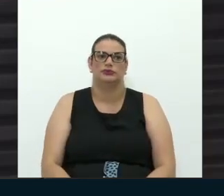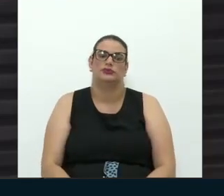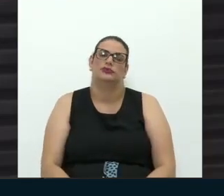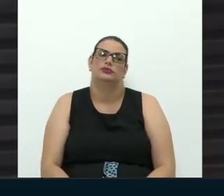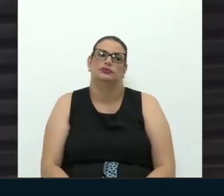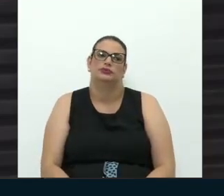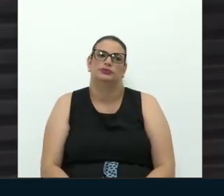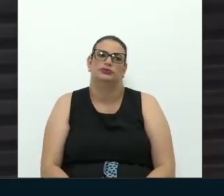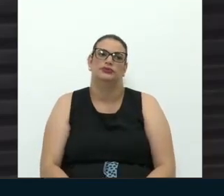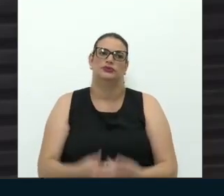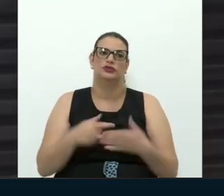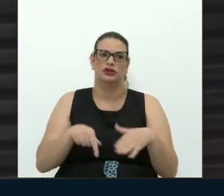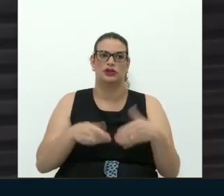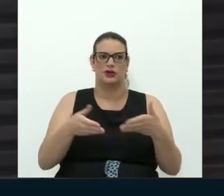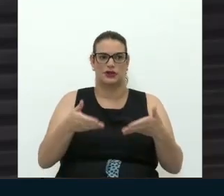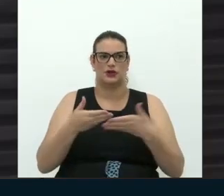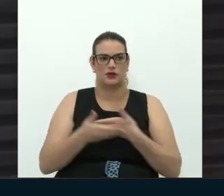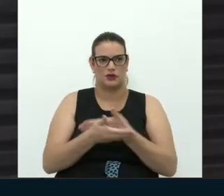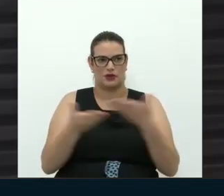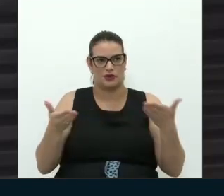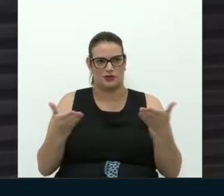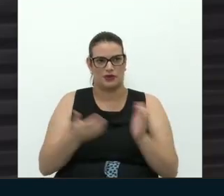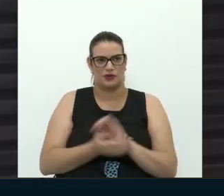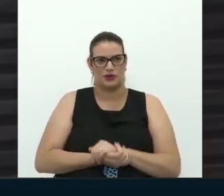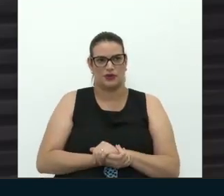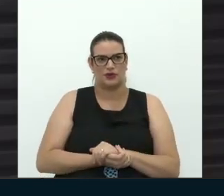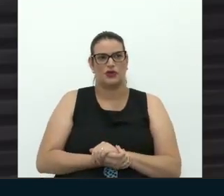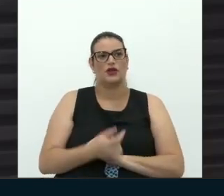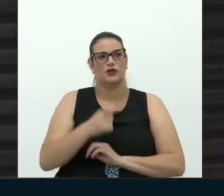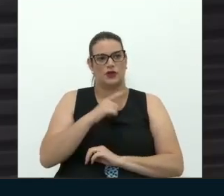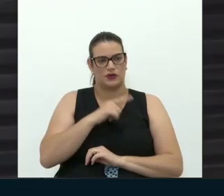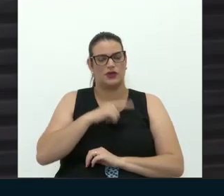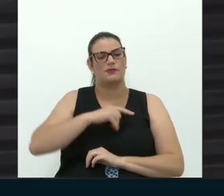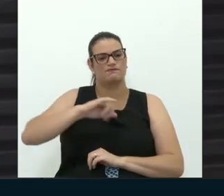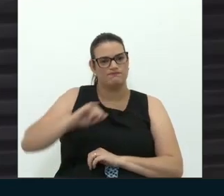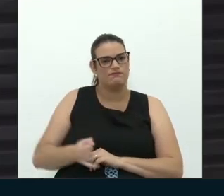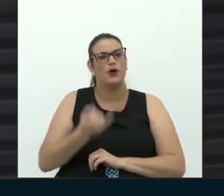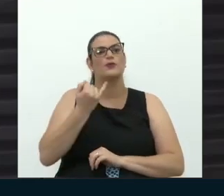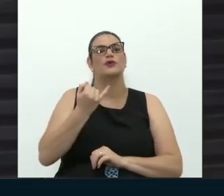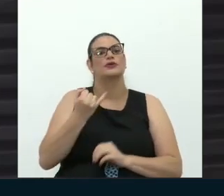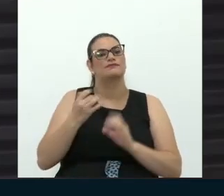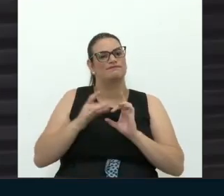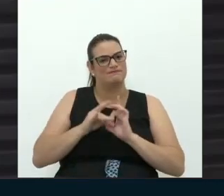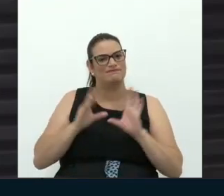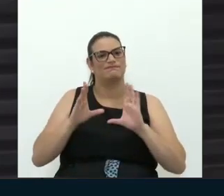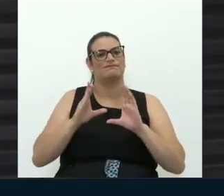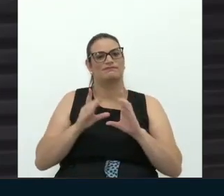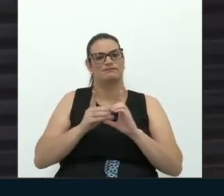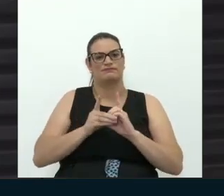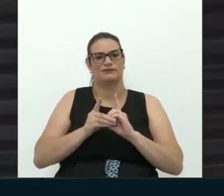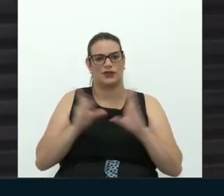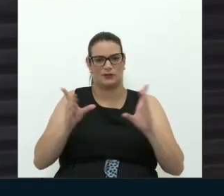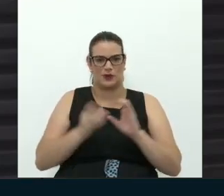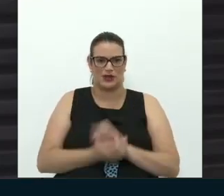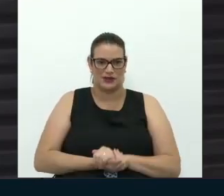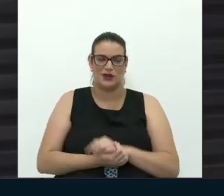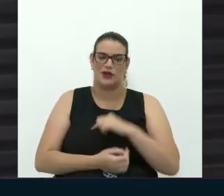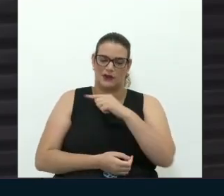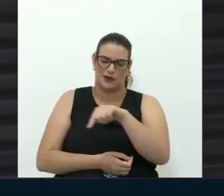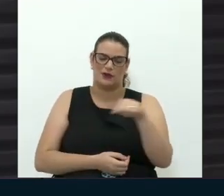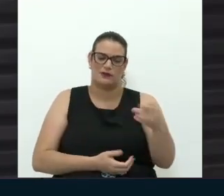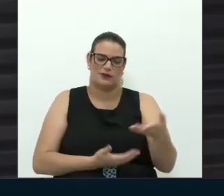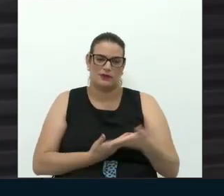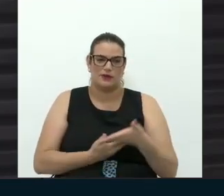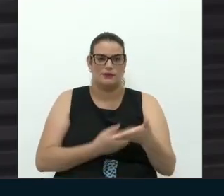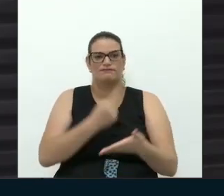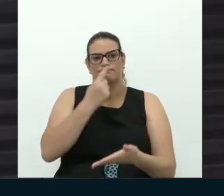aqui eu convido vocês a gente tem que dar uma chance pra Democracia é esse o convite para o engajamento